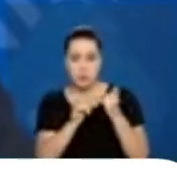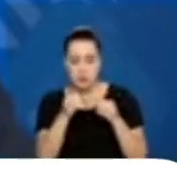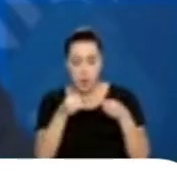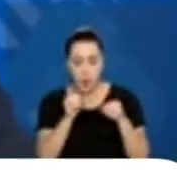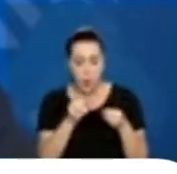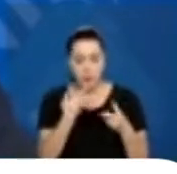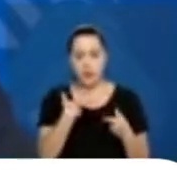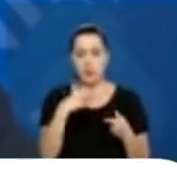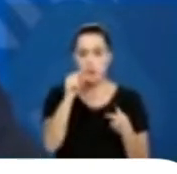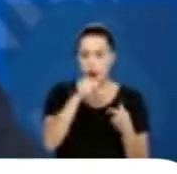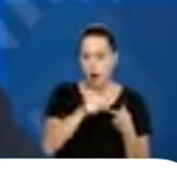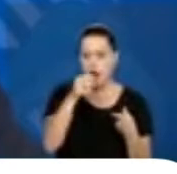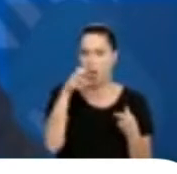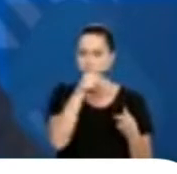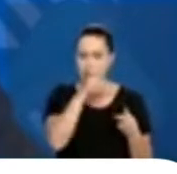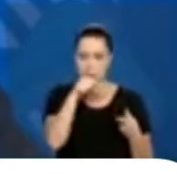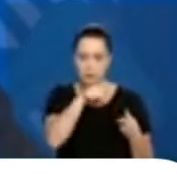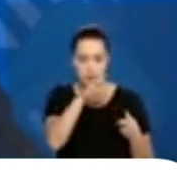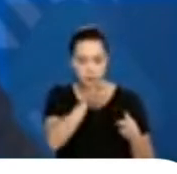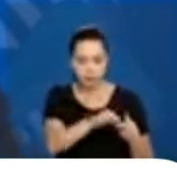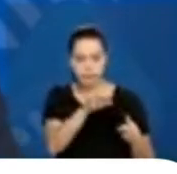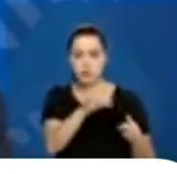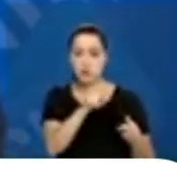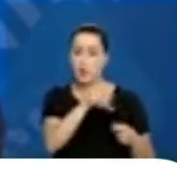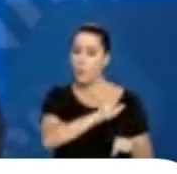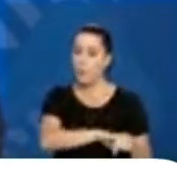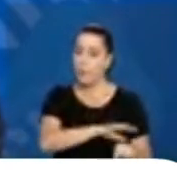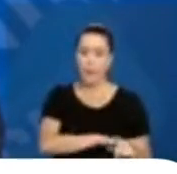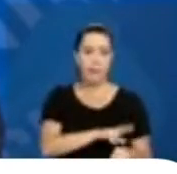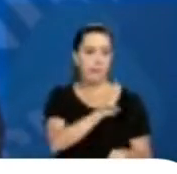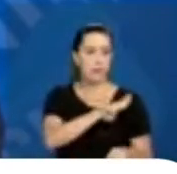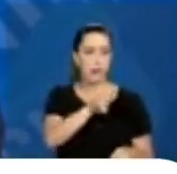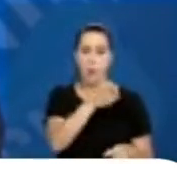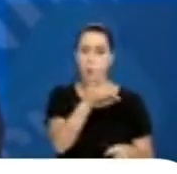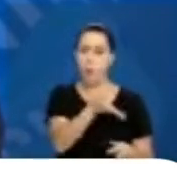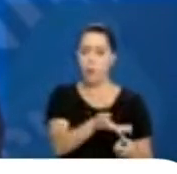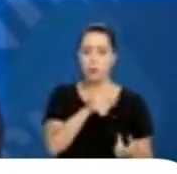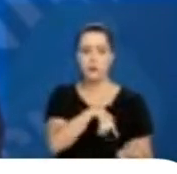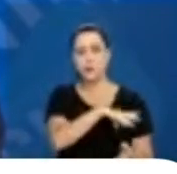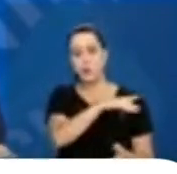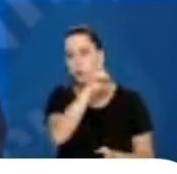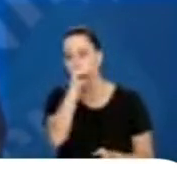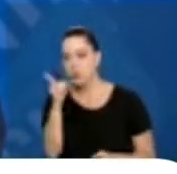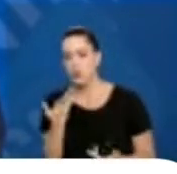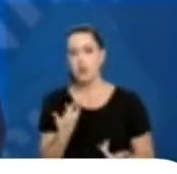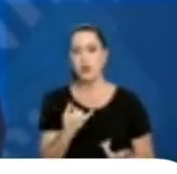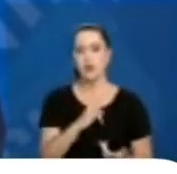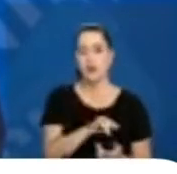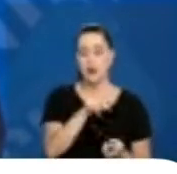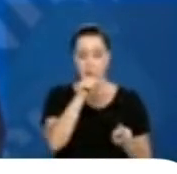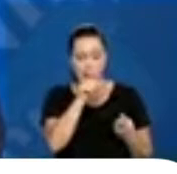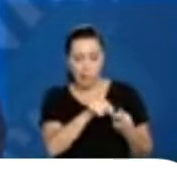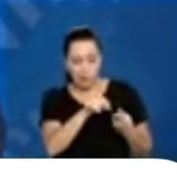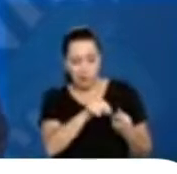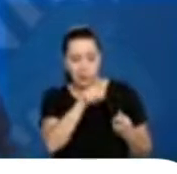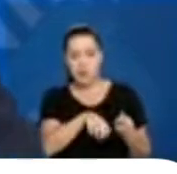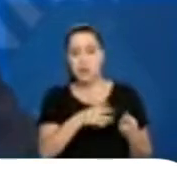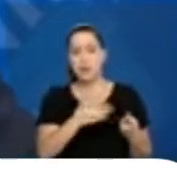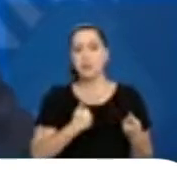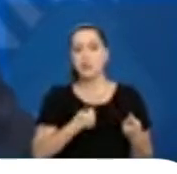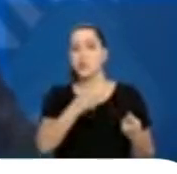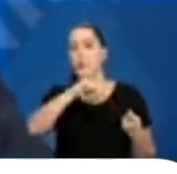do teste, do momento em que você faz o teste, o poder desse teste de definir quem tem imunidade ou